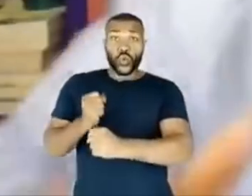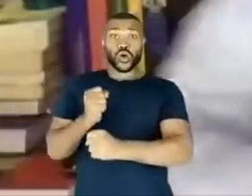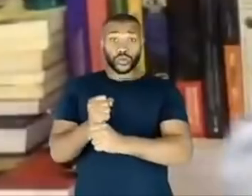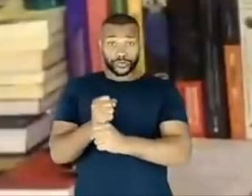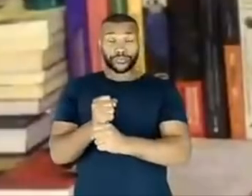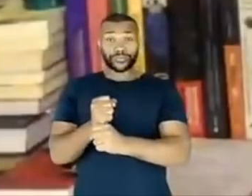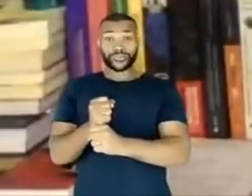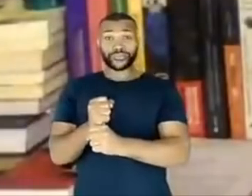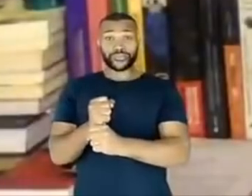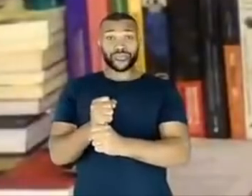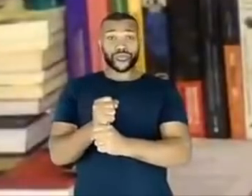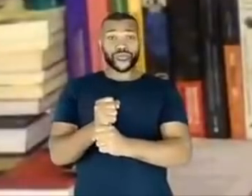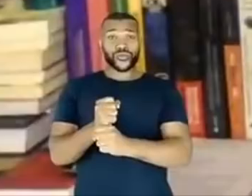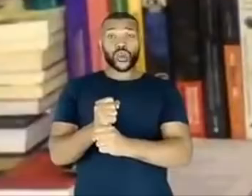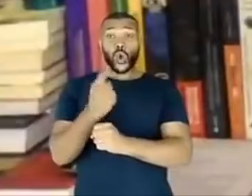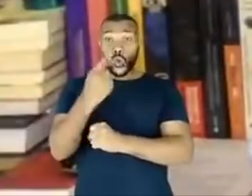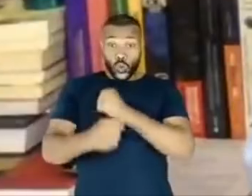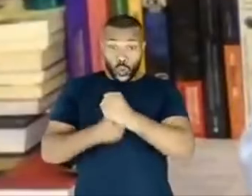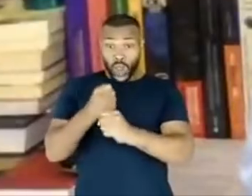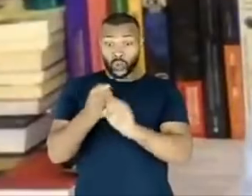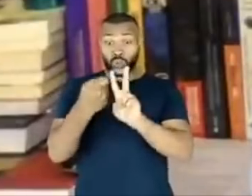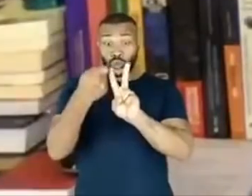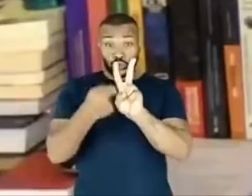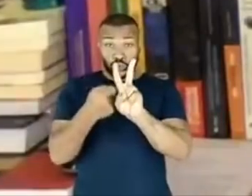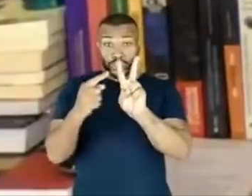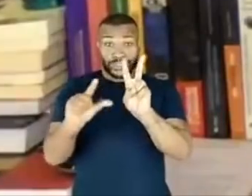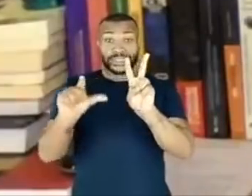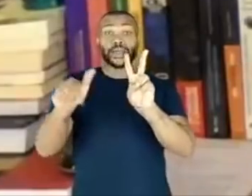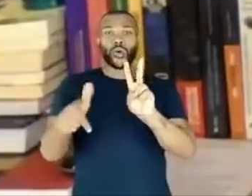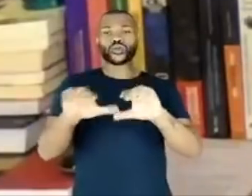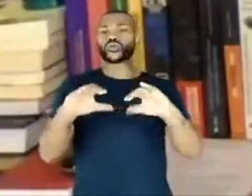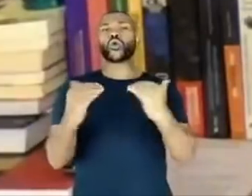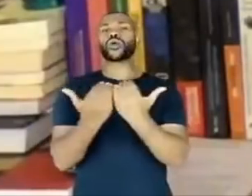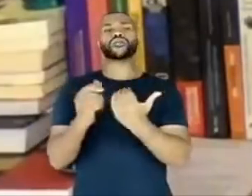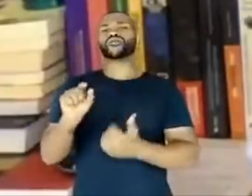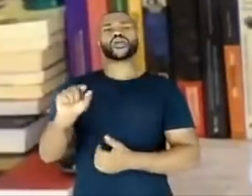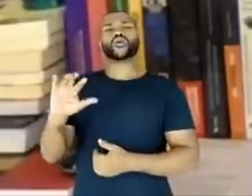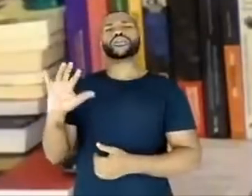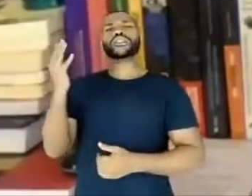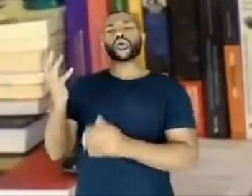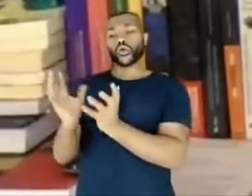e 2 meses depois do nosso congresso. O que aconteceu com a classe trabalhadora? O que é que nós